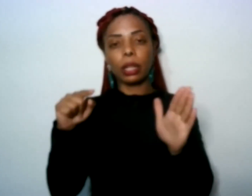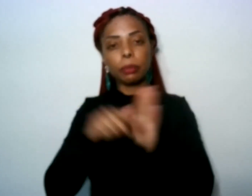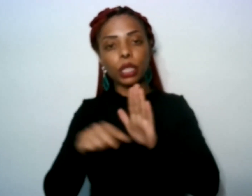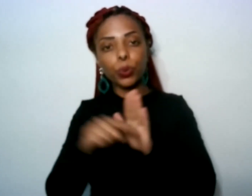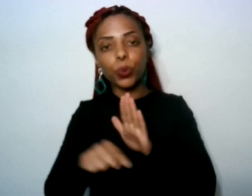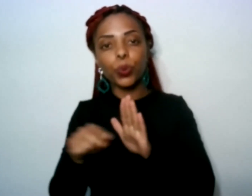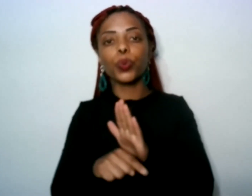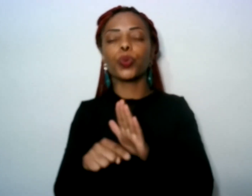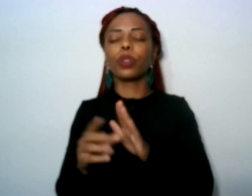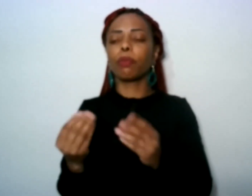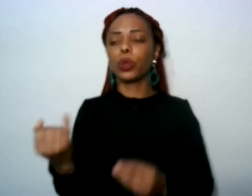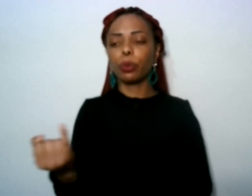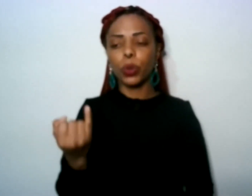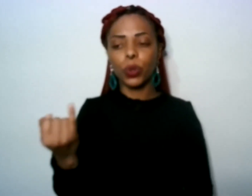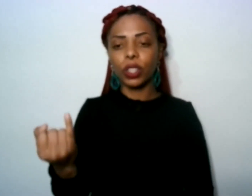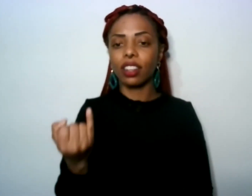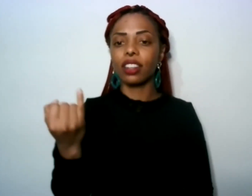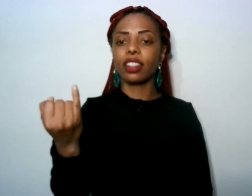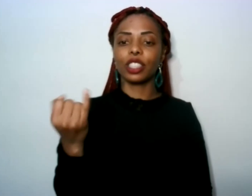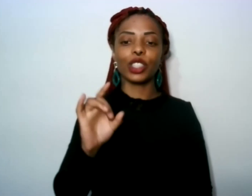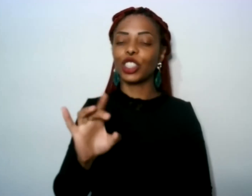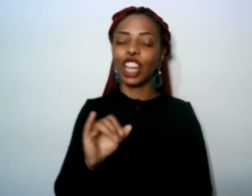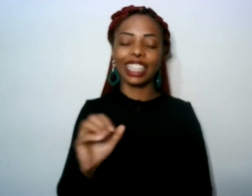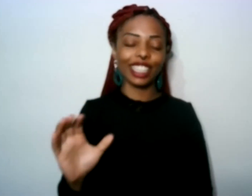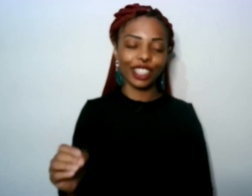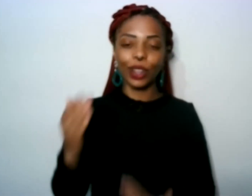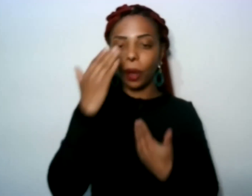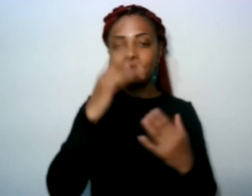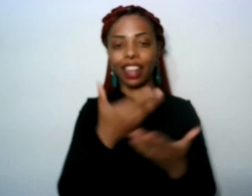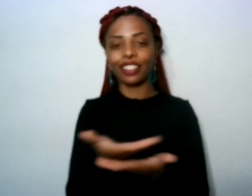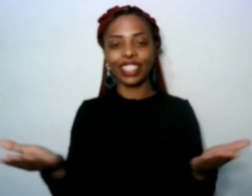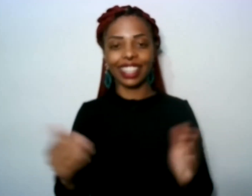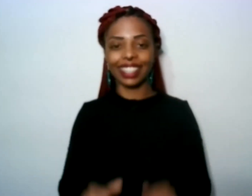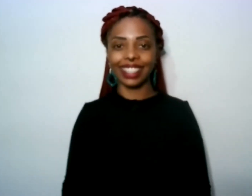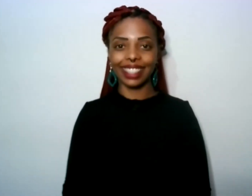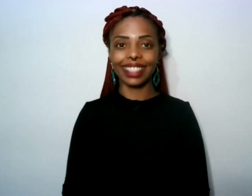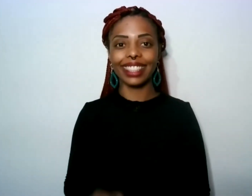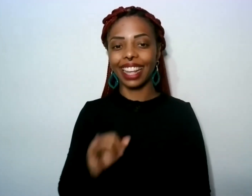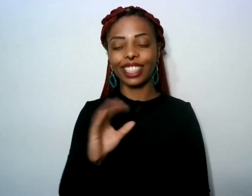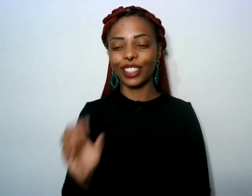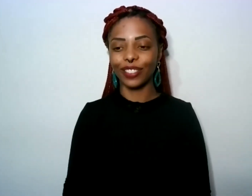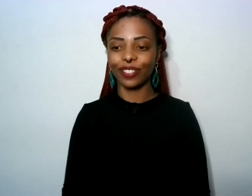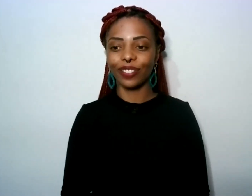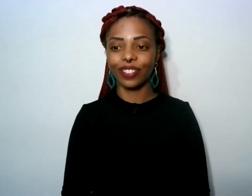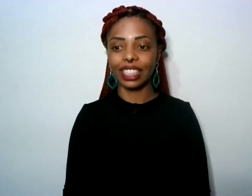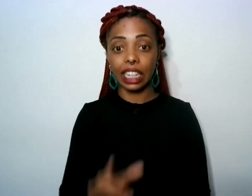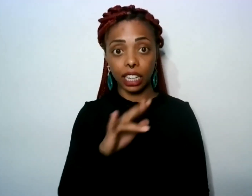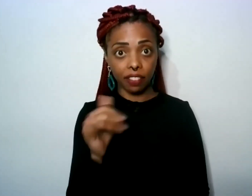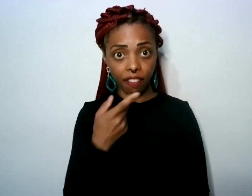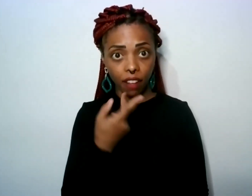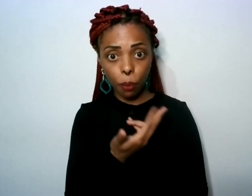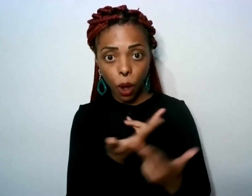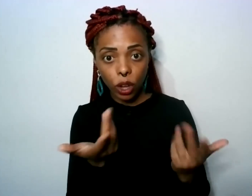isso é tão importante e só isso muito obrigada a vocês eu acho que é isso Lívia quer falar alguma coisa